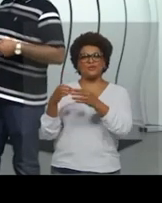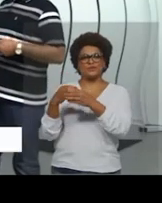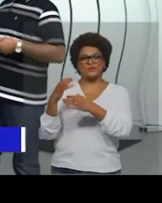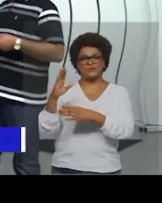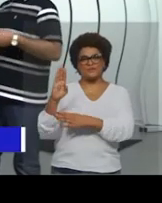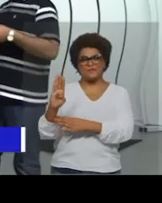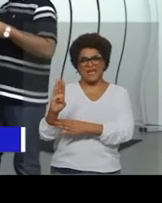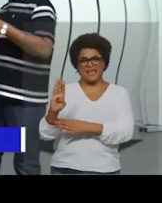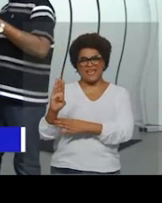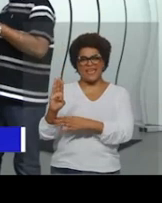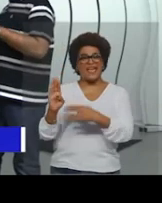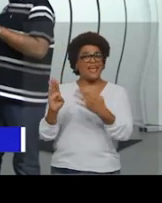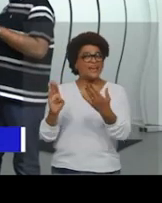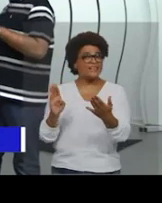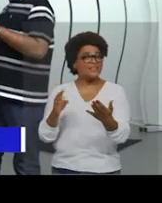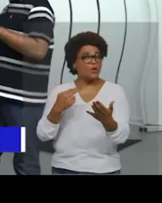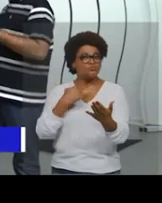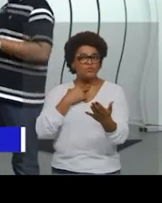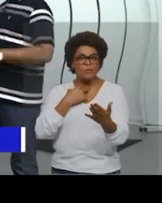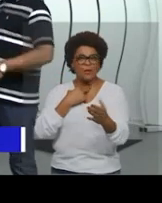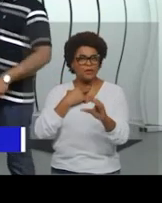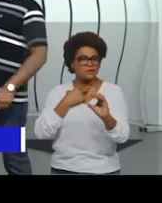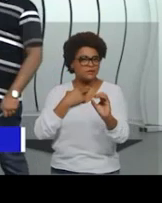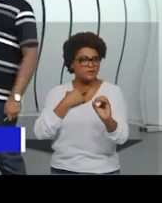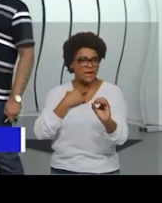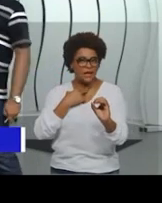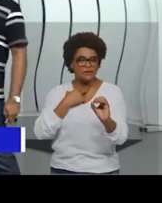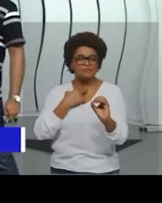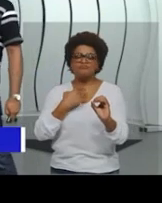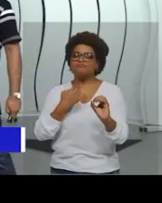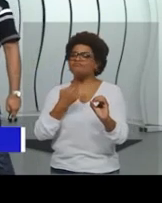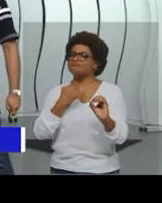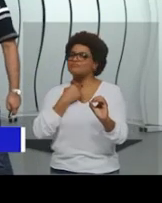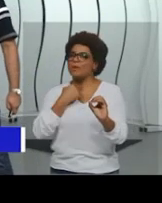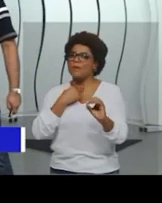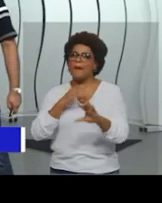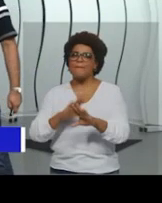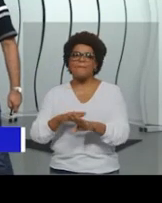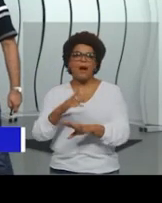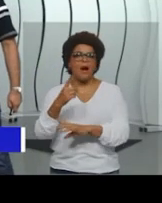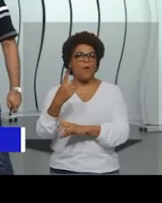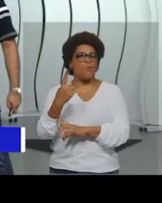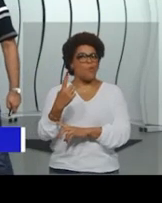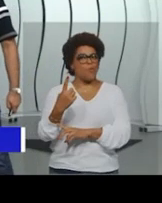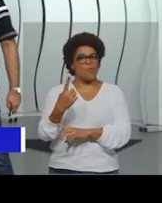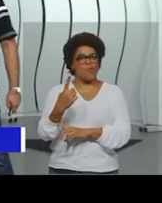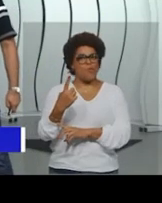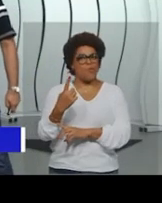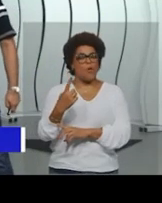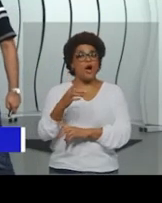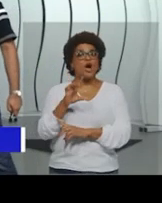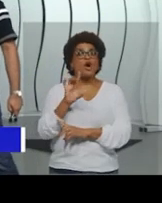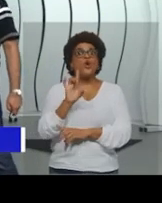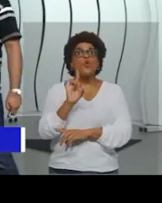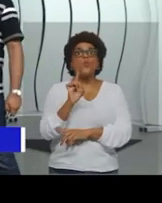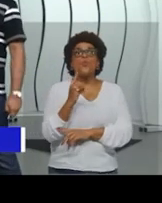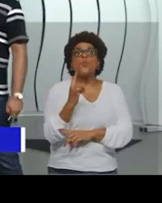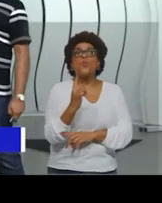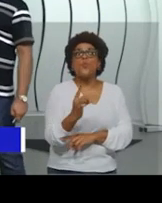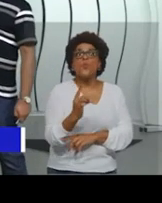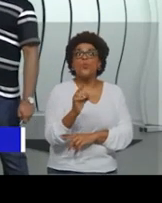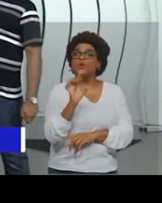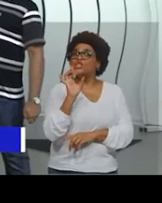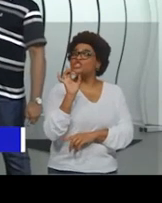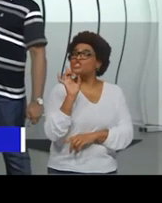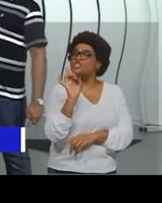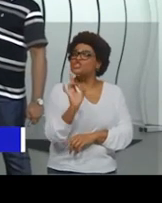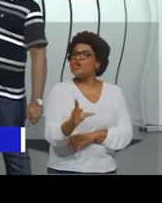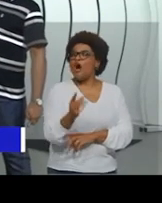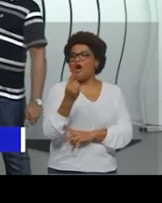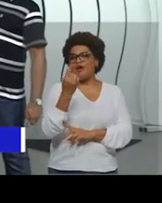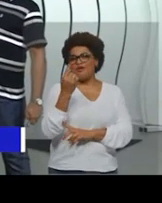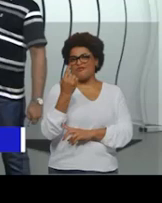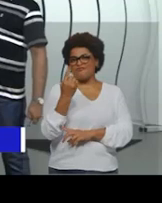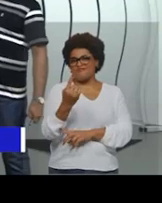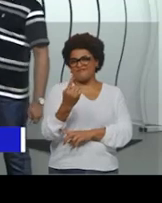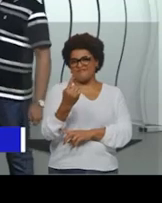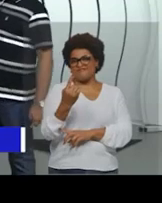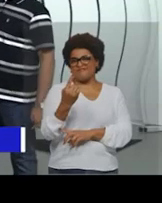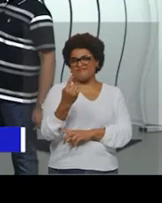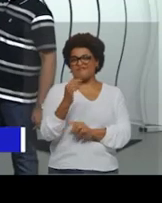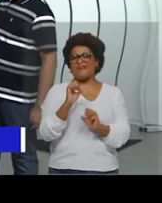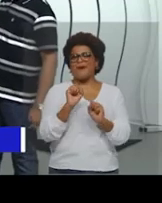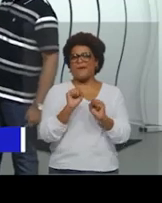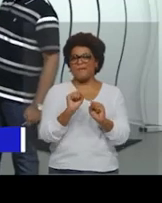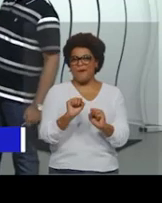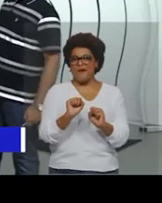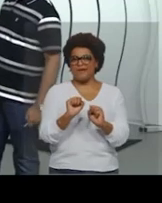e também não pode ser mais do que 1. Cada elemento de A tem que se relacionar com exatamente um elemento de B para